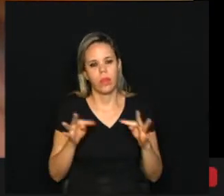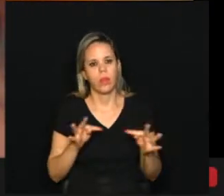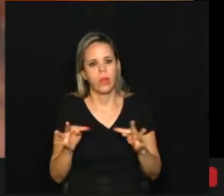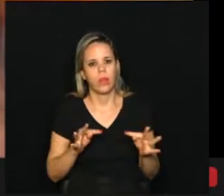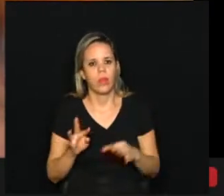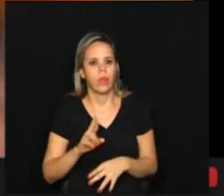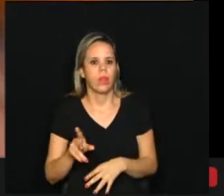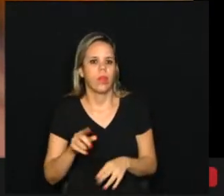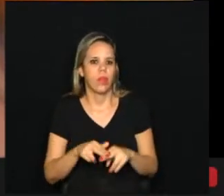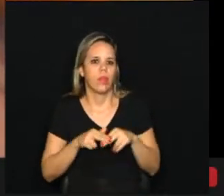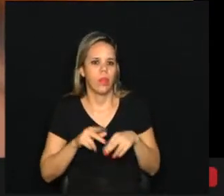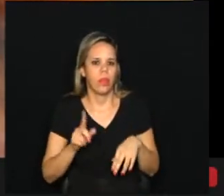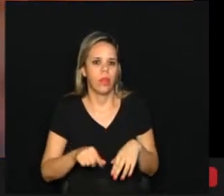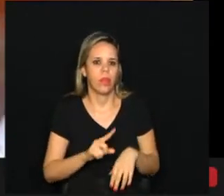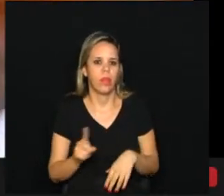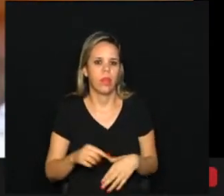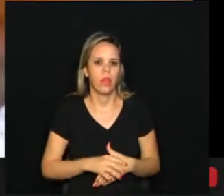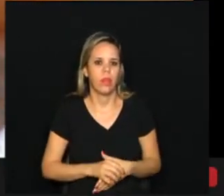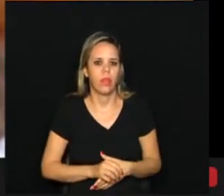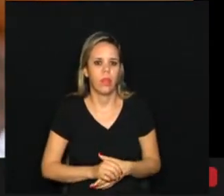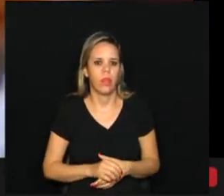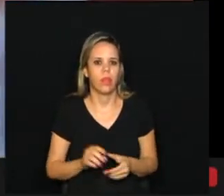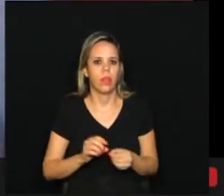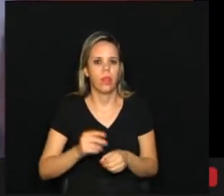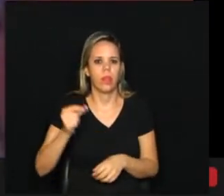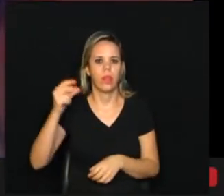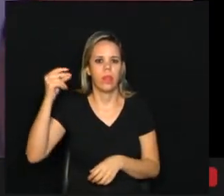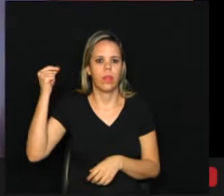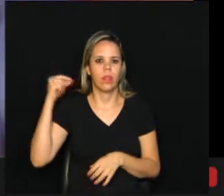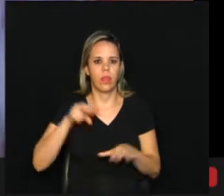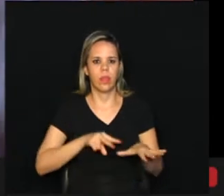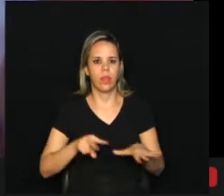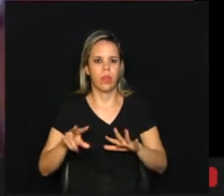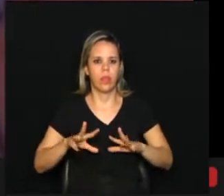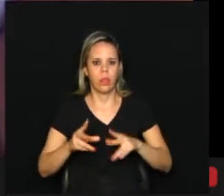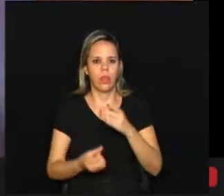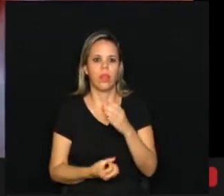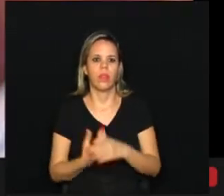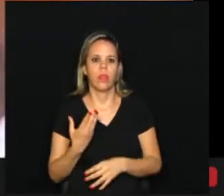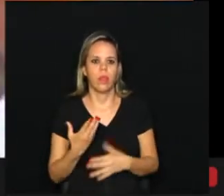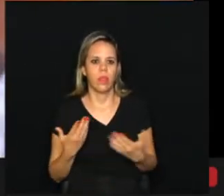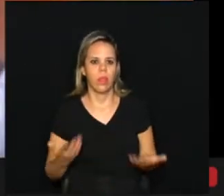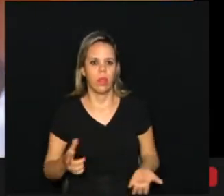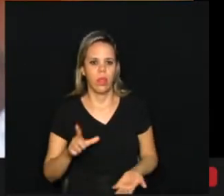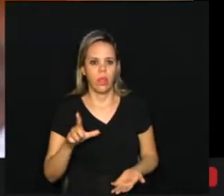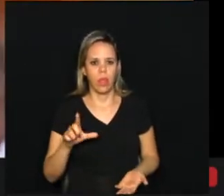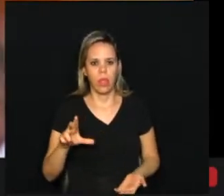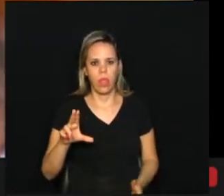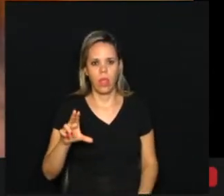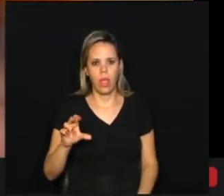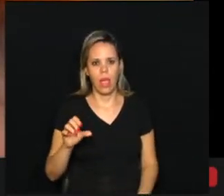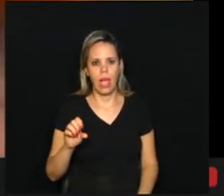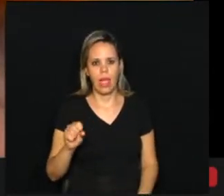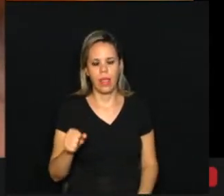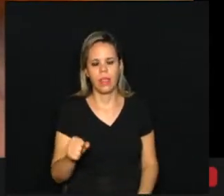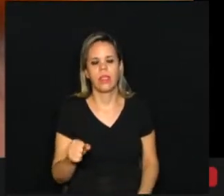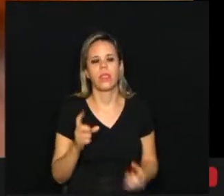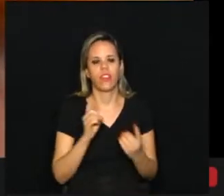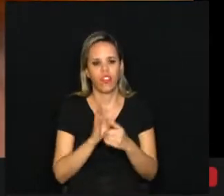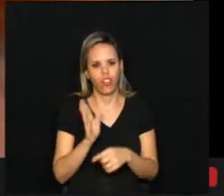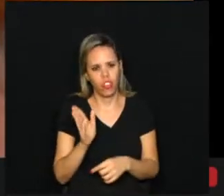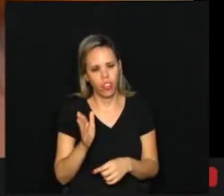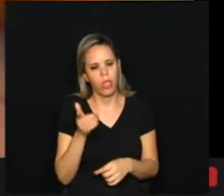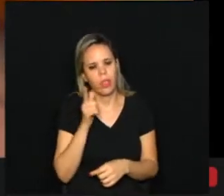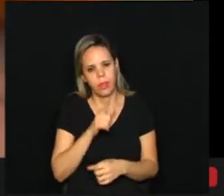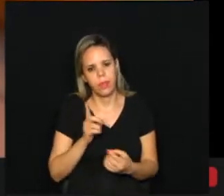não só por isso. Isso já fazia quase uma semana de tudo que tinha acontecido. Então, o Lucas, ele já estava sendo atendido, como ele